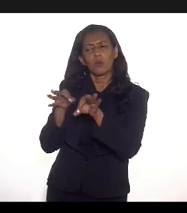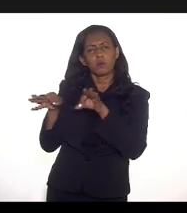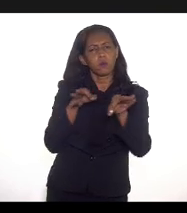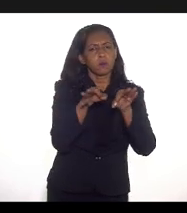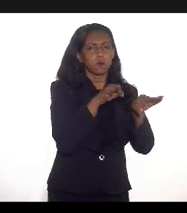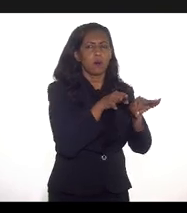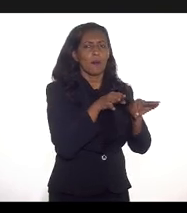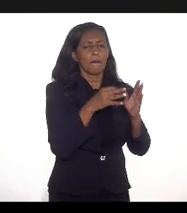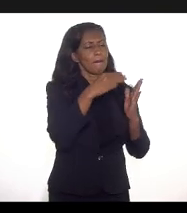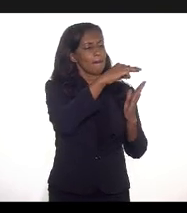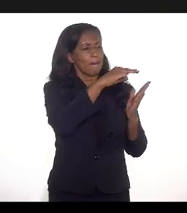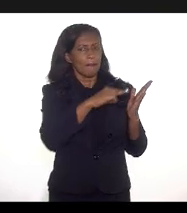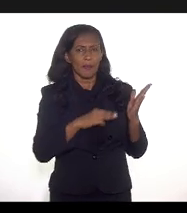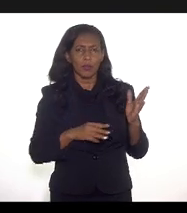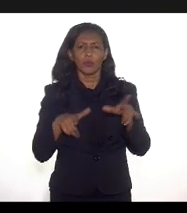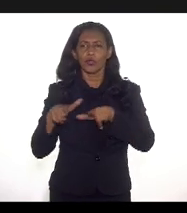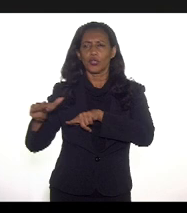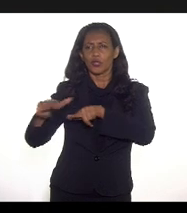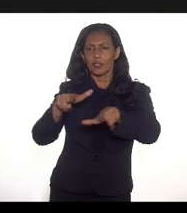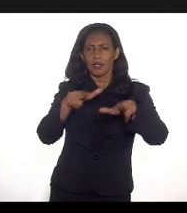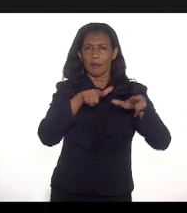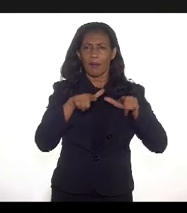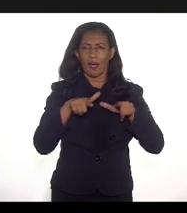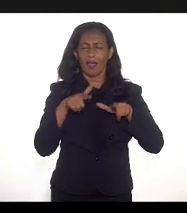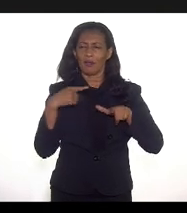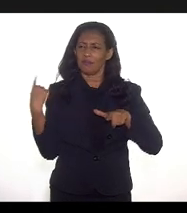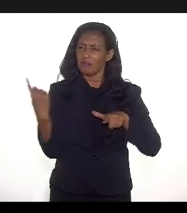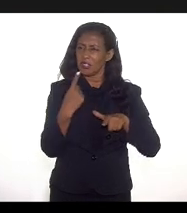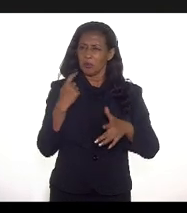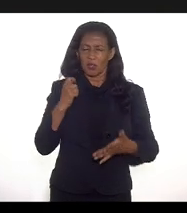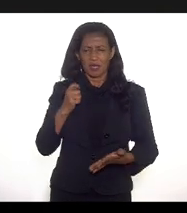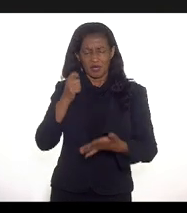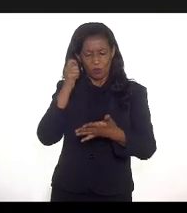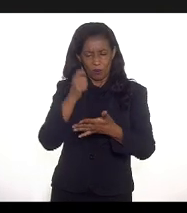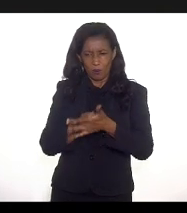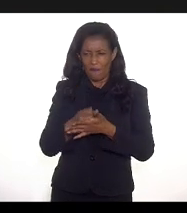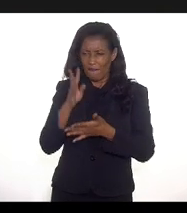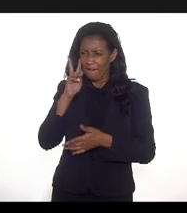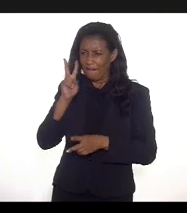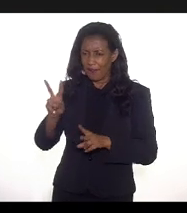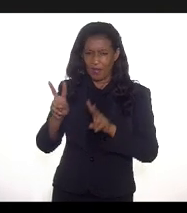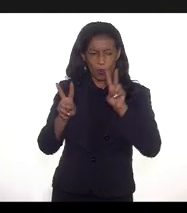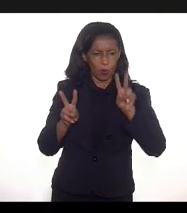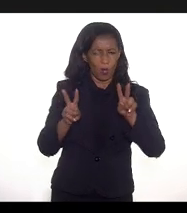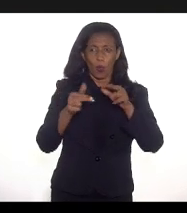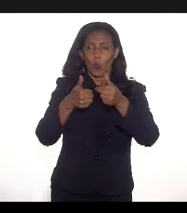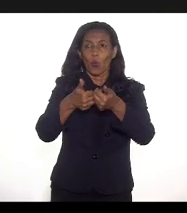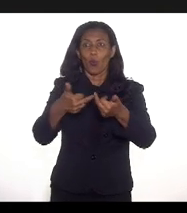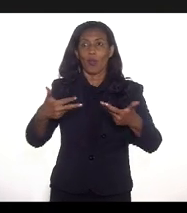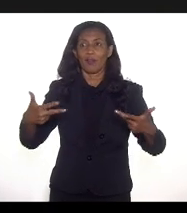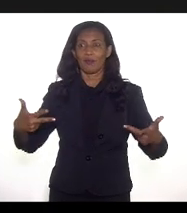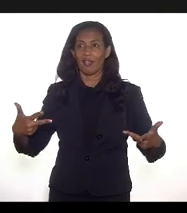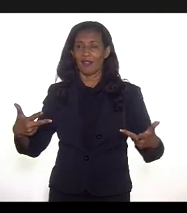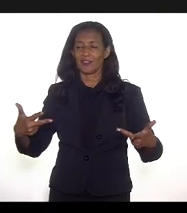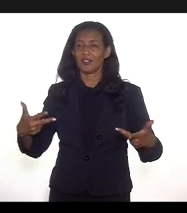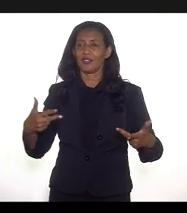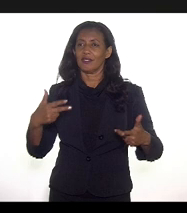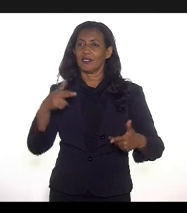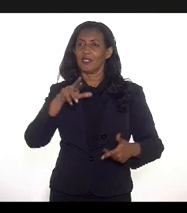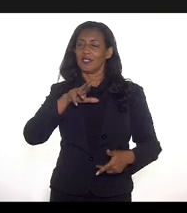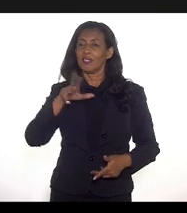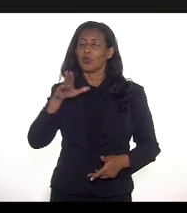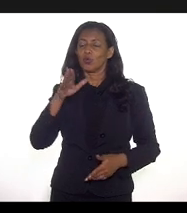que a gente possa certificar as nossas unidades, né, com qualidade, não só levando